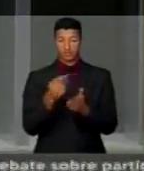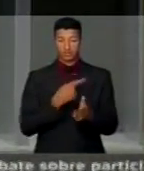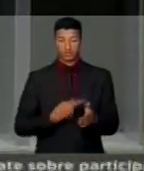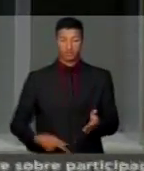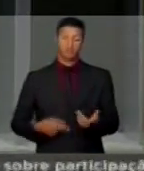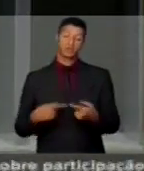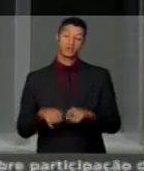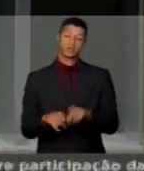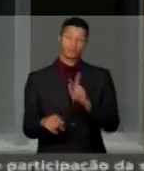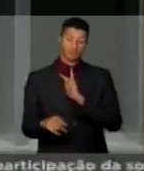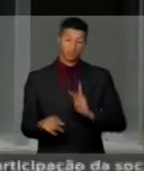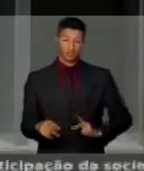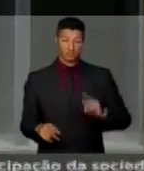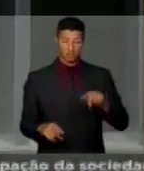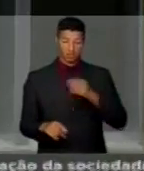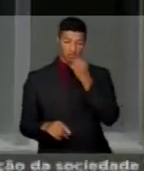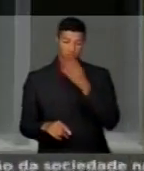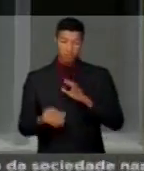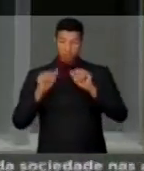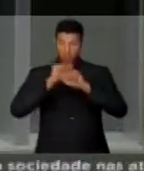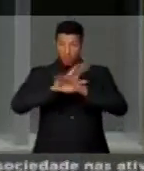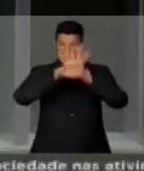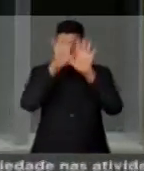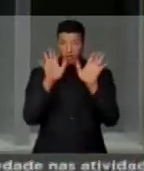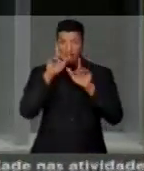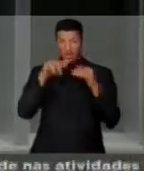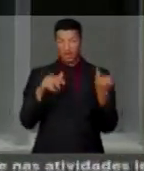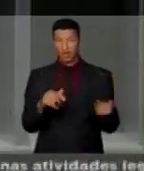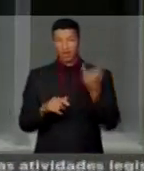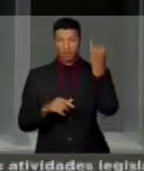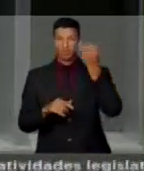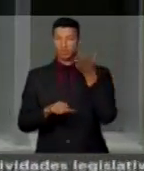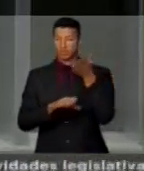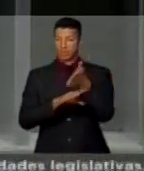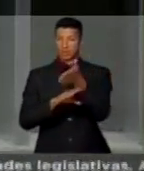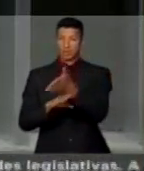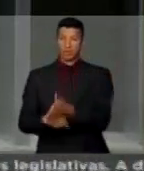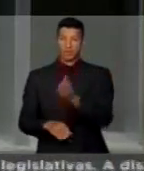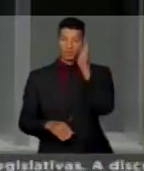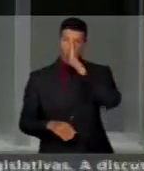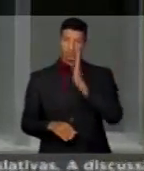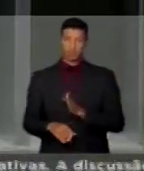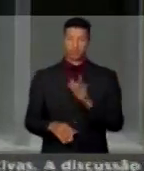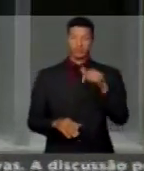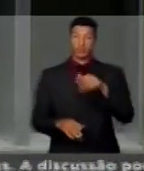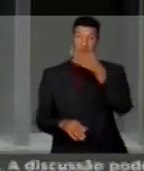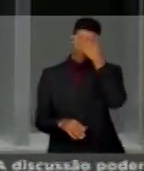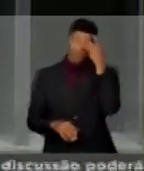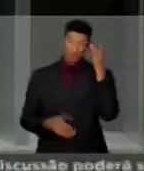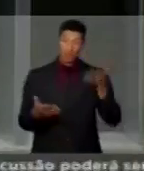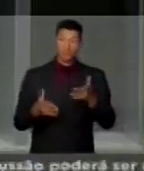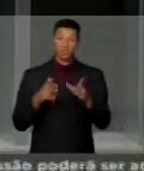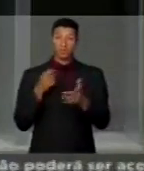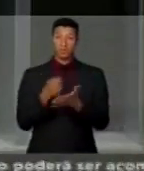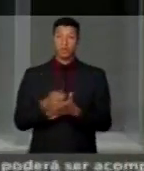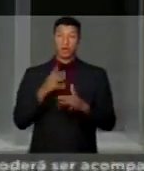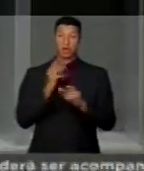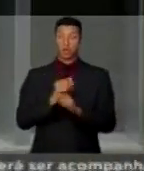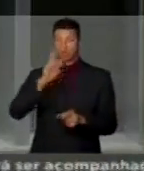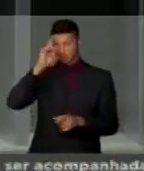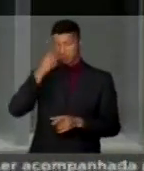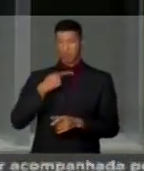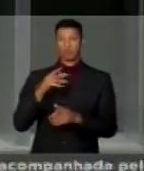impeachment. Então, senhor presidente, é bom que fique claro que é importante a participação do brasileiro, aquele que hoje paga uma conta que não é